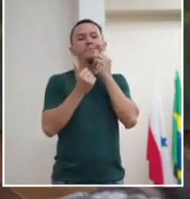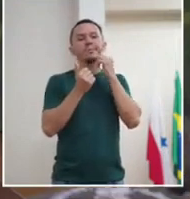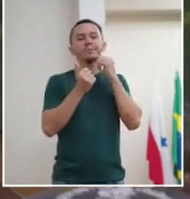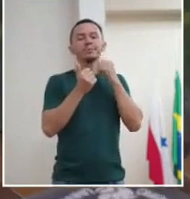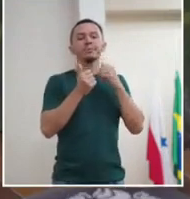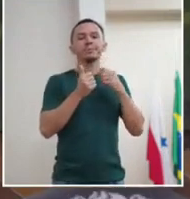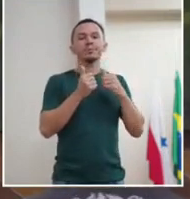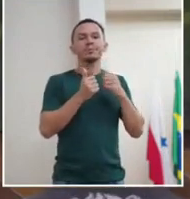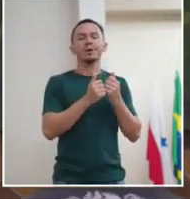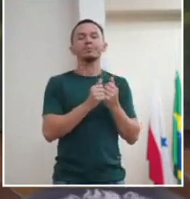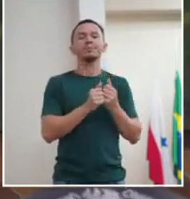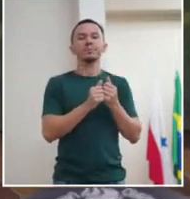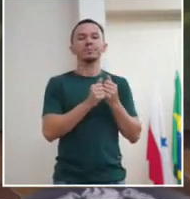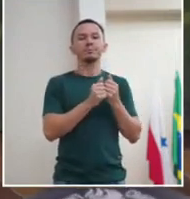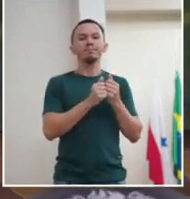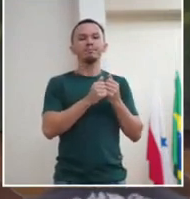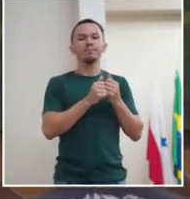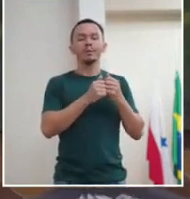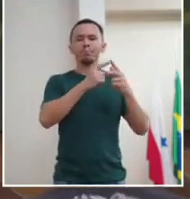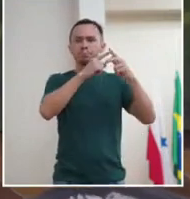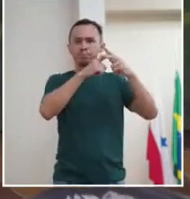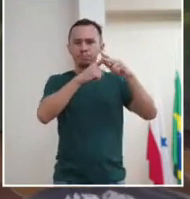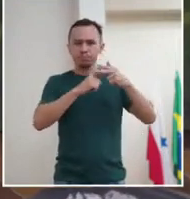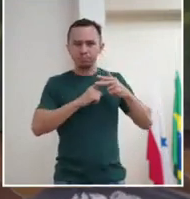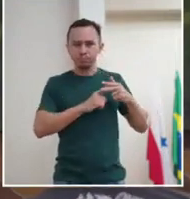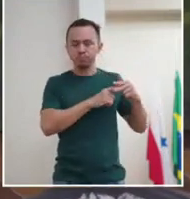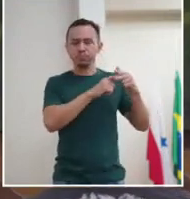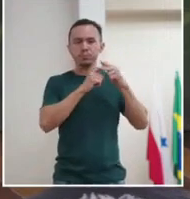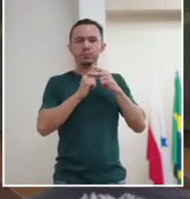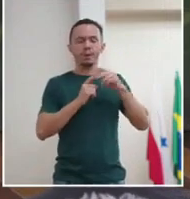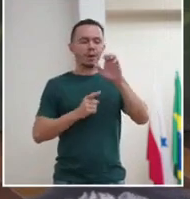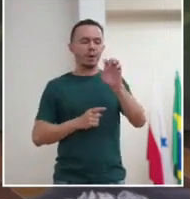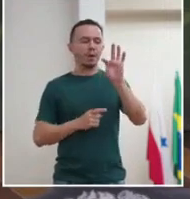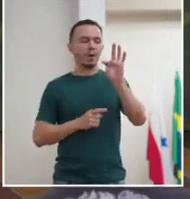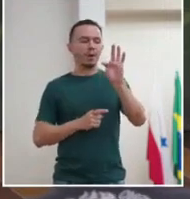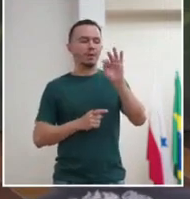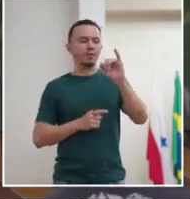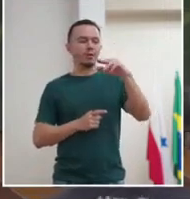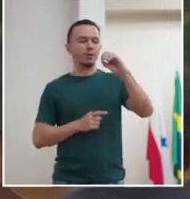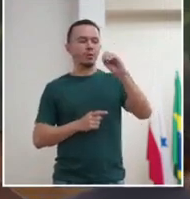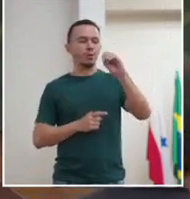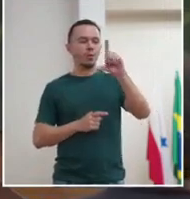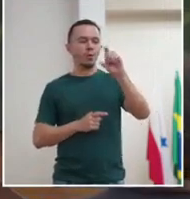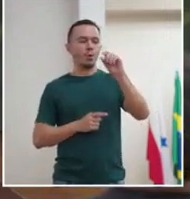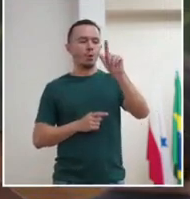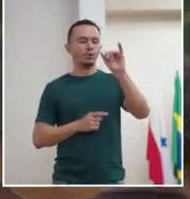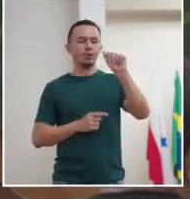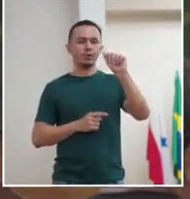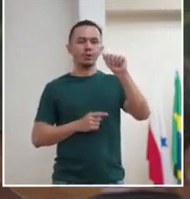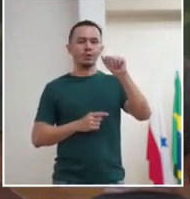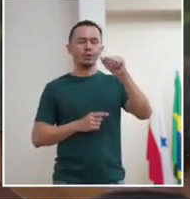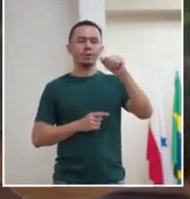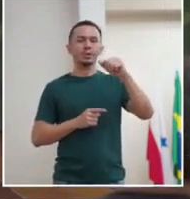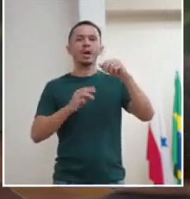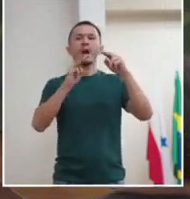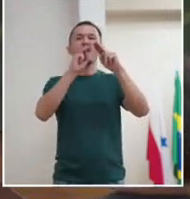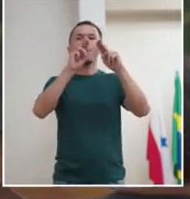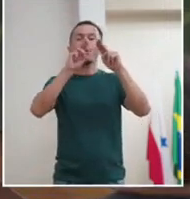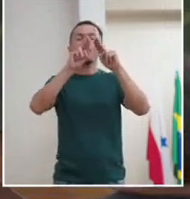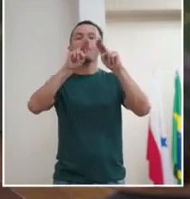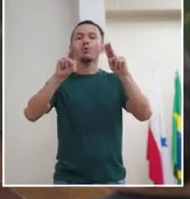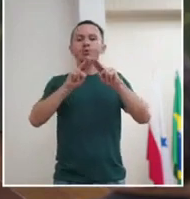setor de etnologia e etnografia do Museu Nacional. E é pesquisadora no projeto